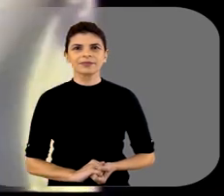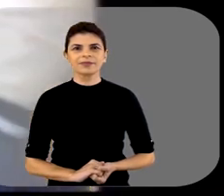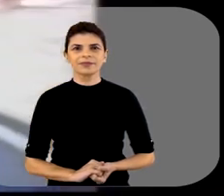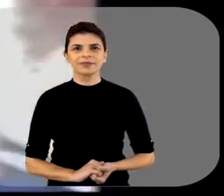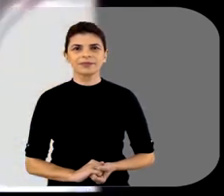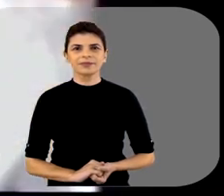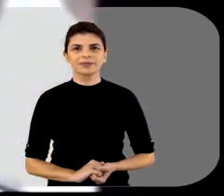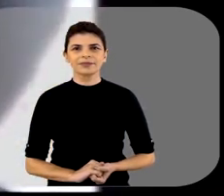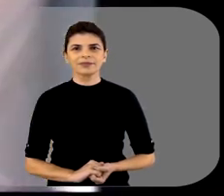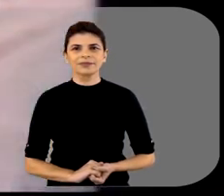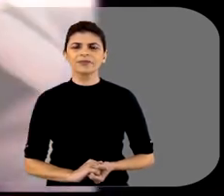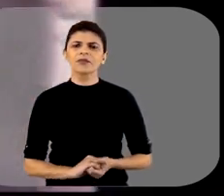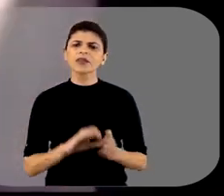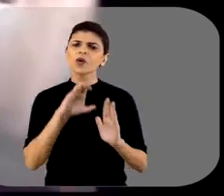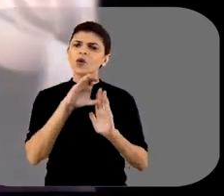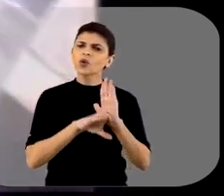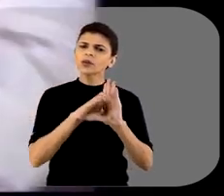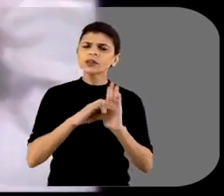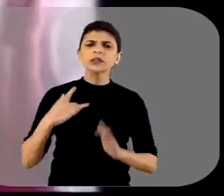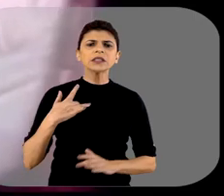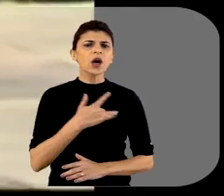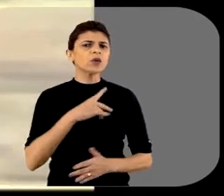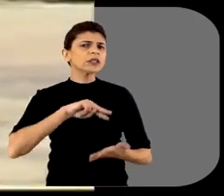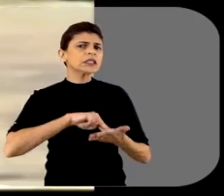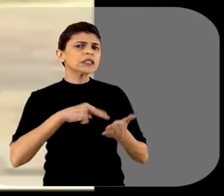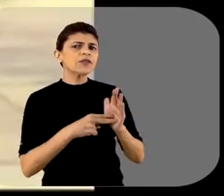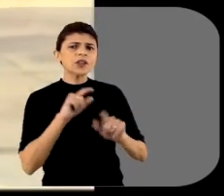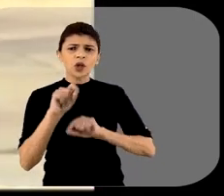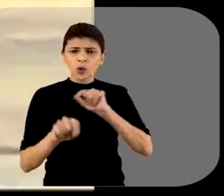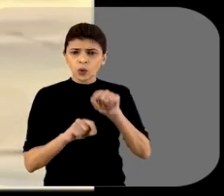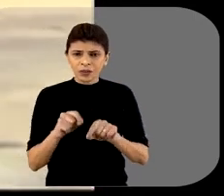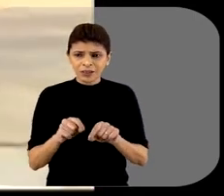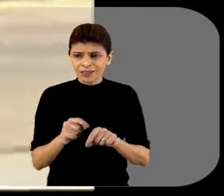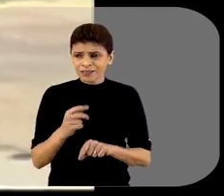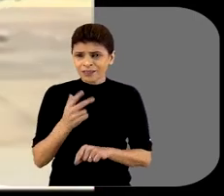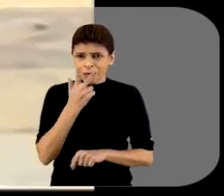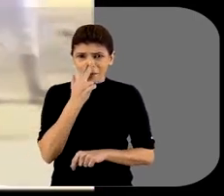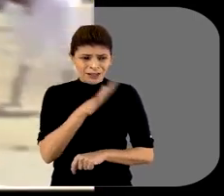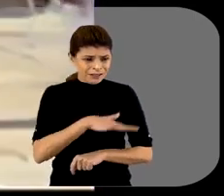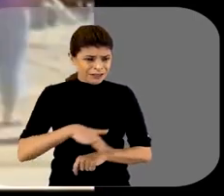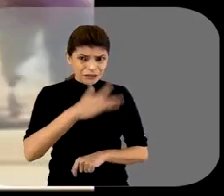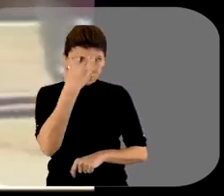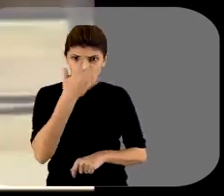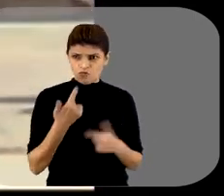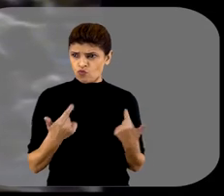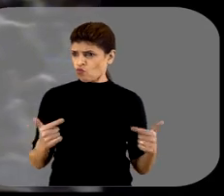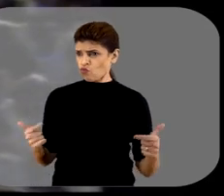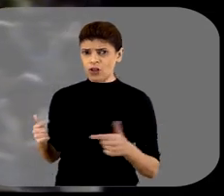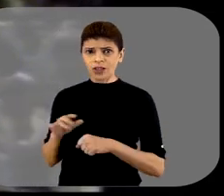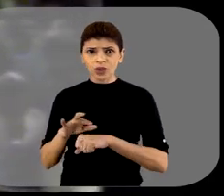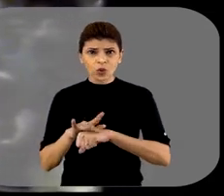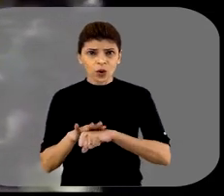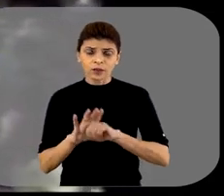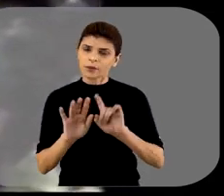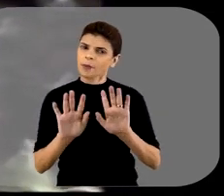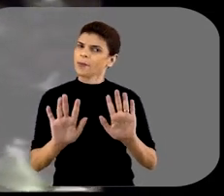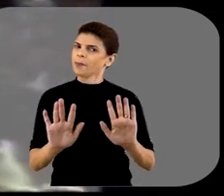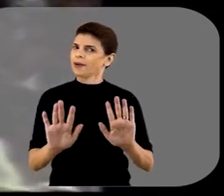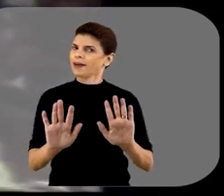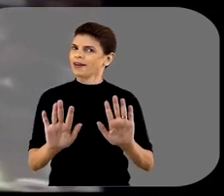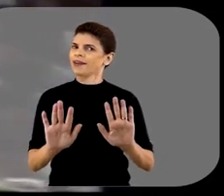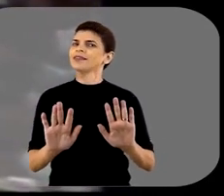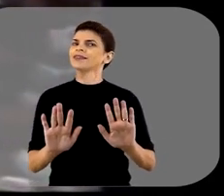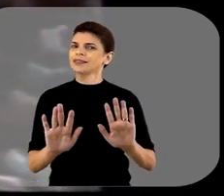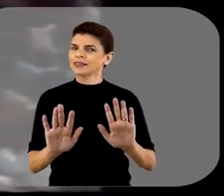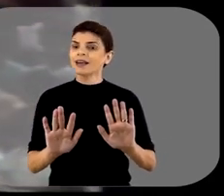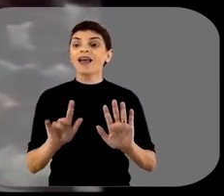O que significa esse conceito de saúde? Que não é simplesmente que as pessoas não têm doença, é mais. Né?